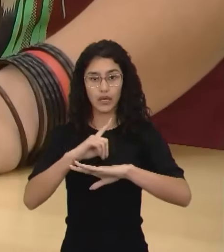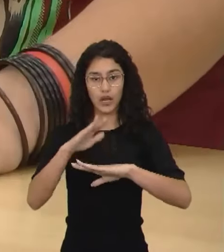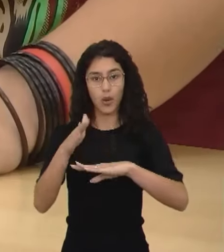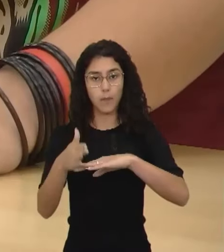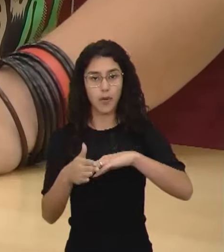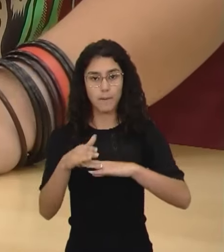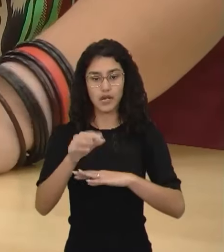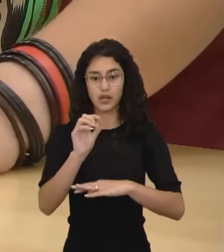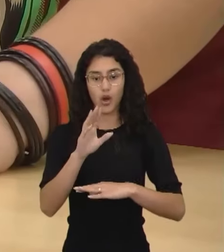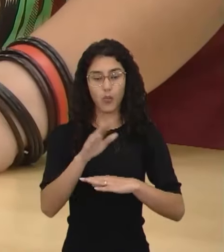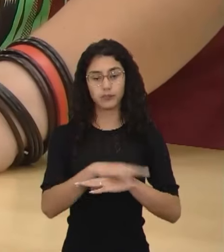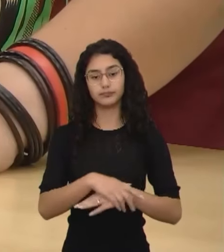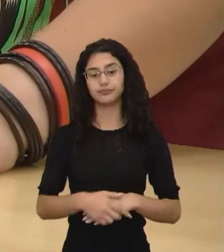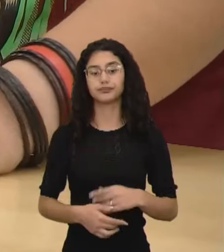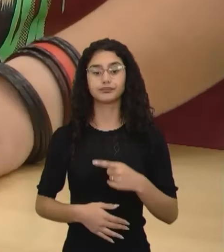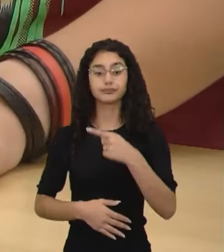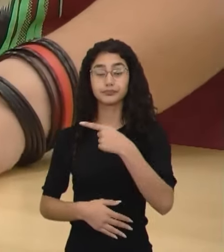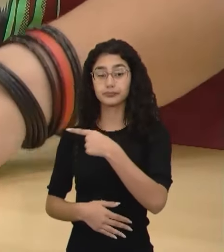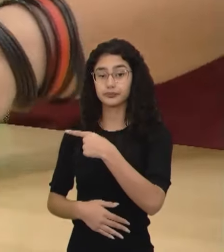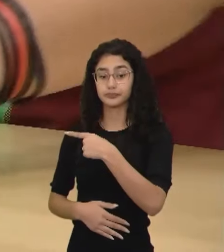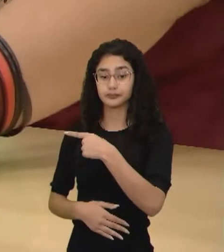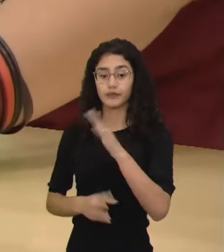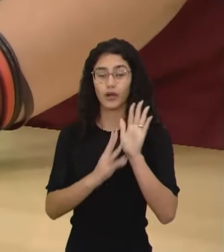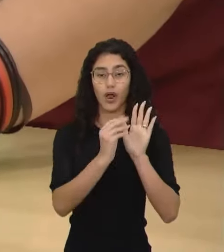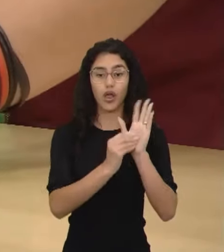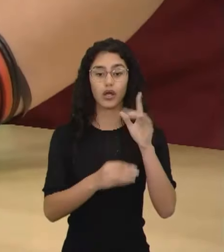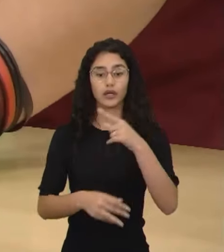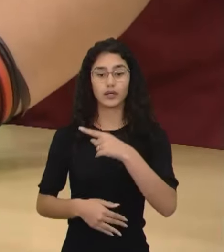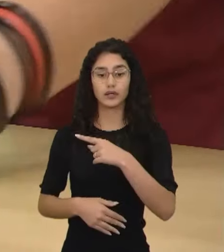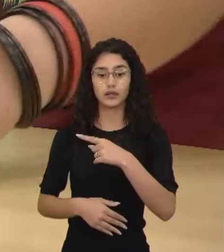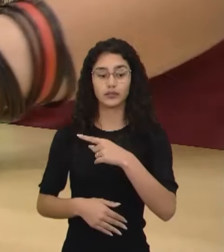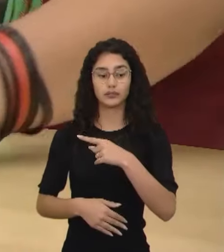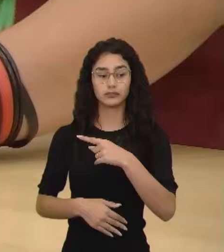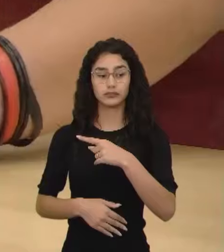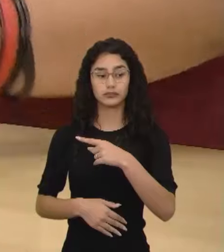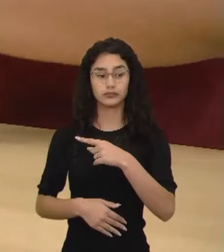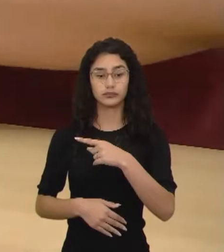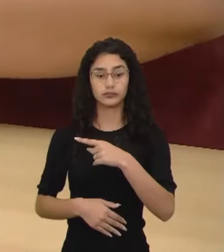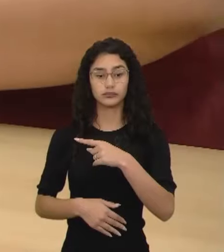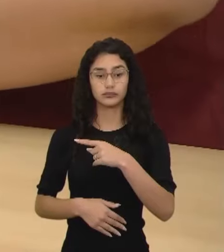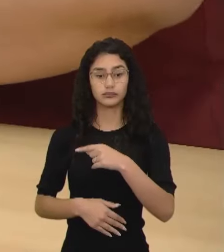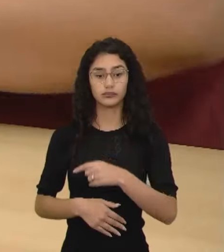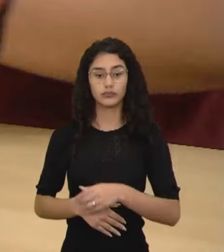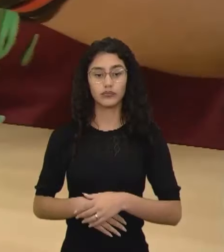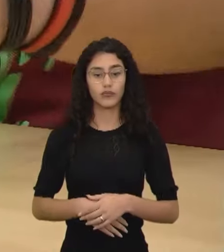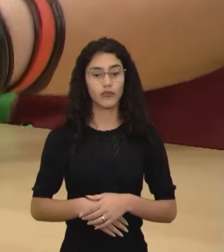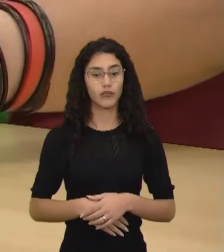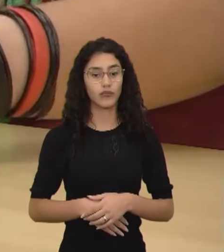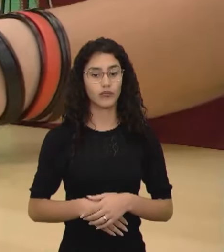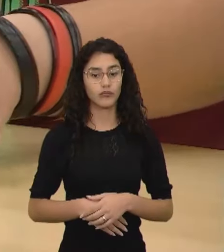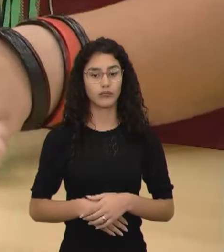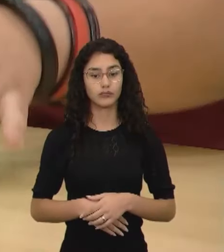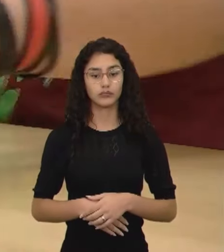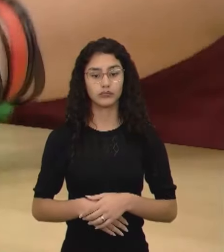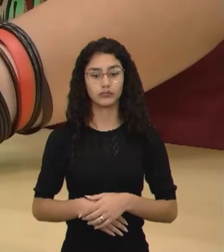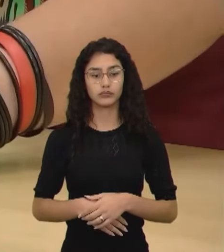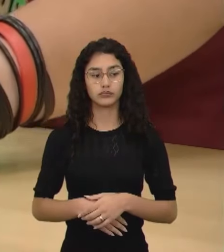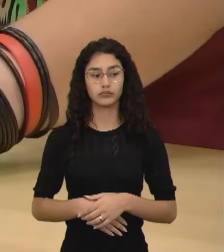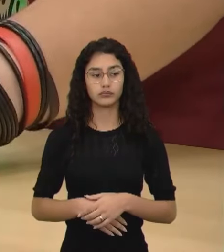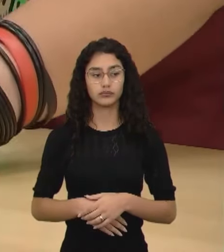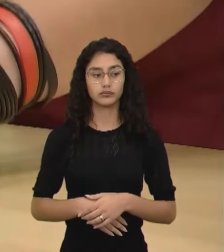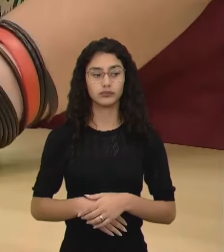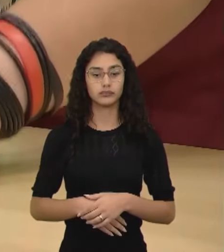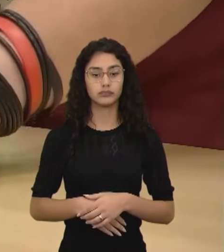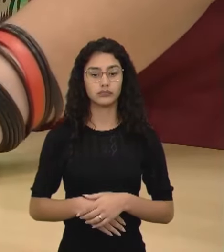essa jogada, você, por exemplo, pode colocar mais para cá e aí ele fica fixo. Né? Eu trouxe uma agenda que é de capa dura,